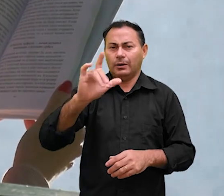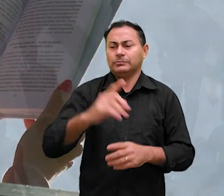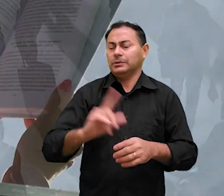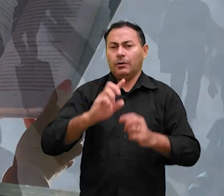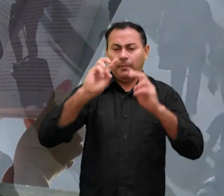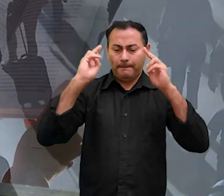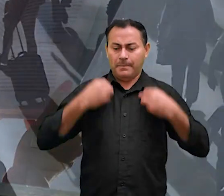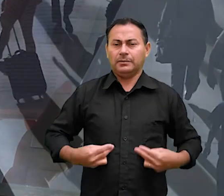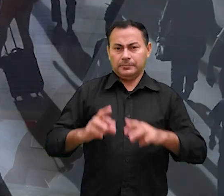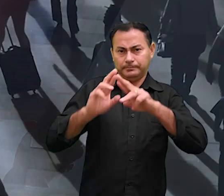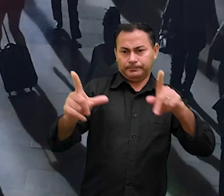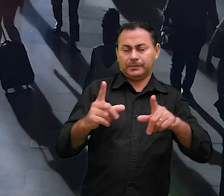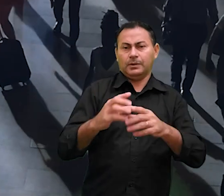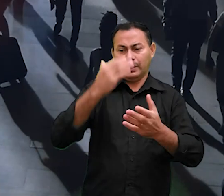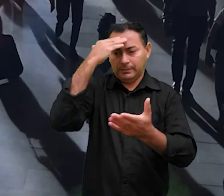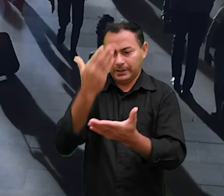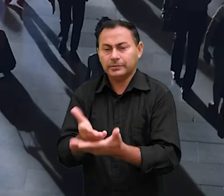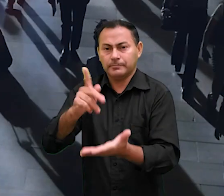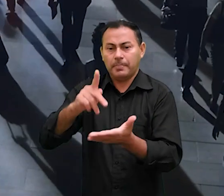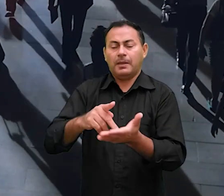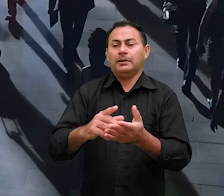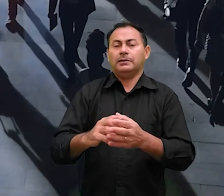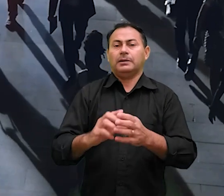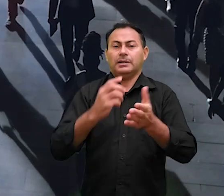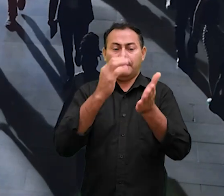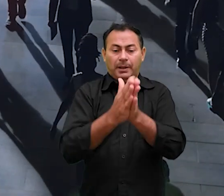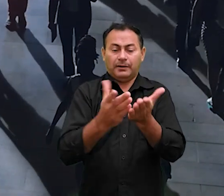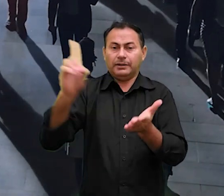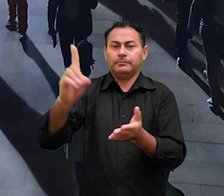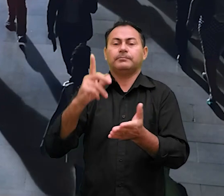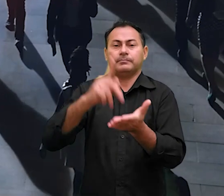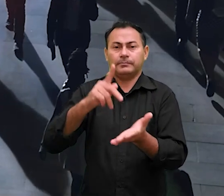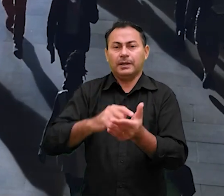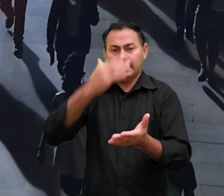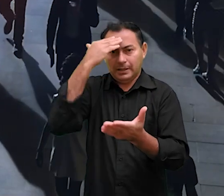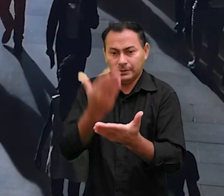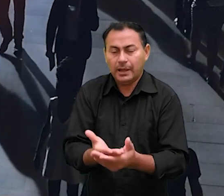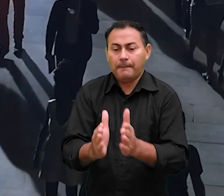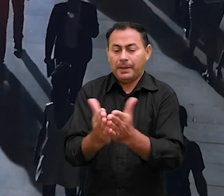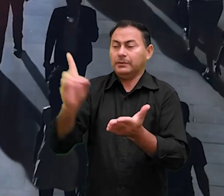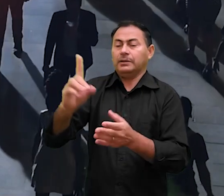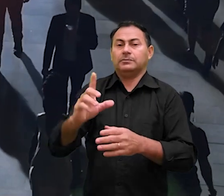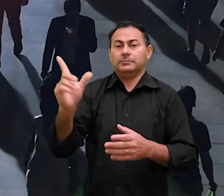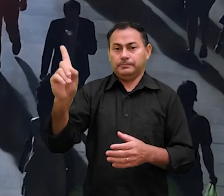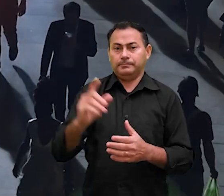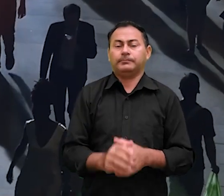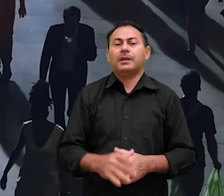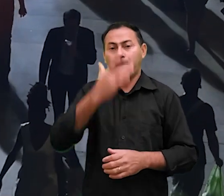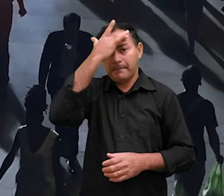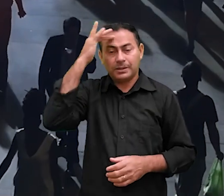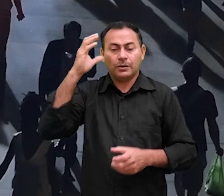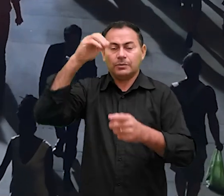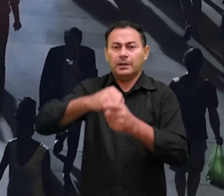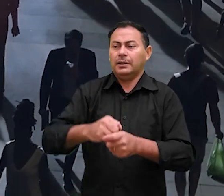ou desumano. A diferença entre o crente que realmente acredita nas Escrituras, que realmente acredita que a Bíblia é a palavra de Deus, e